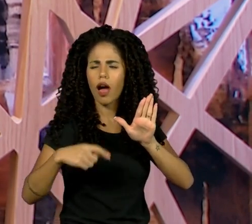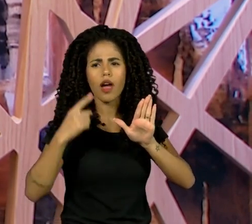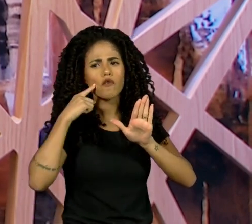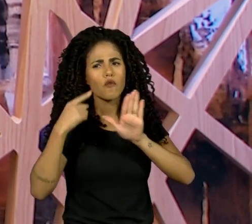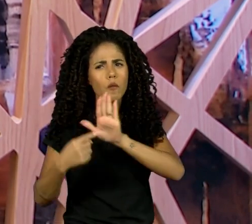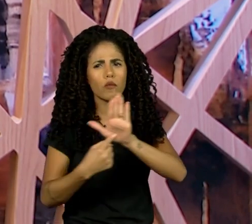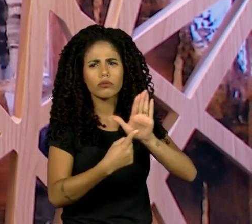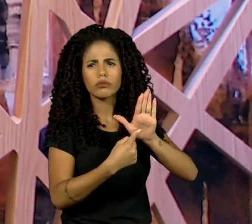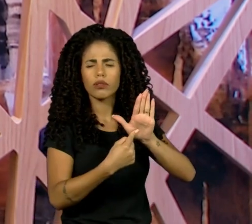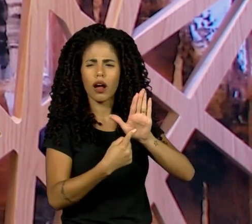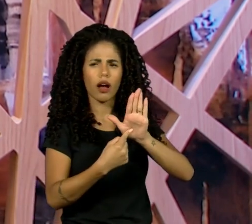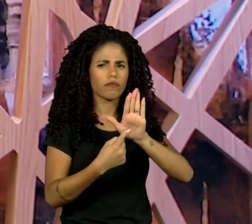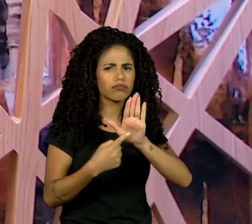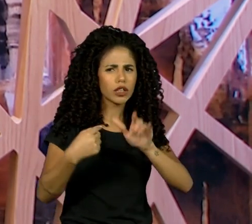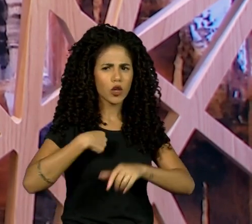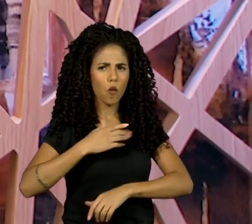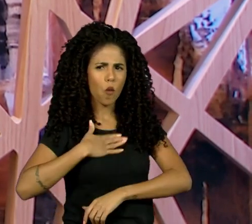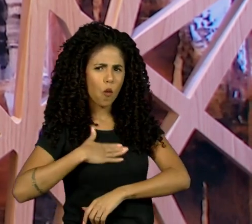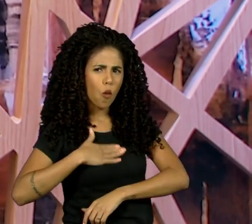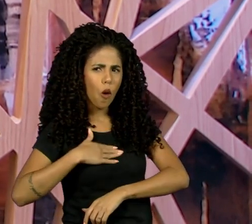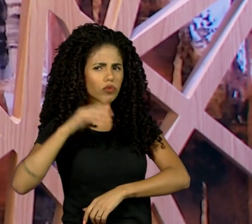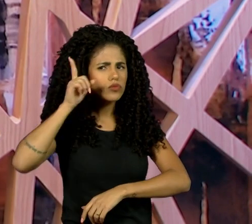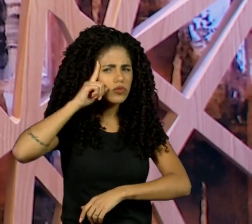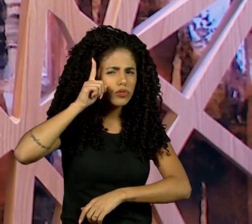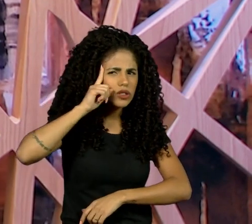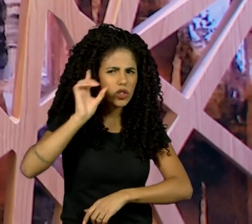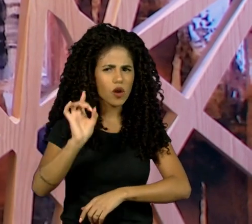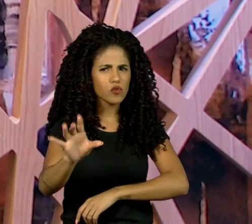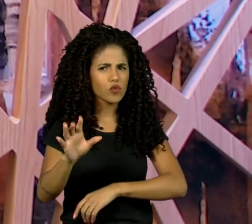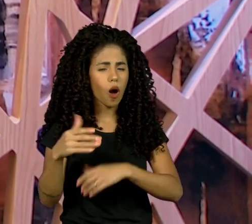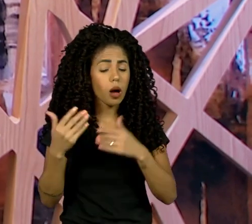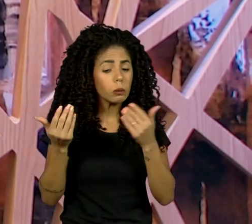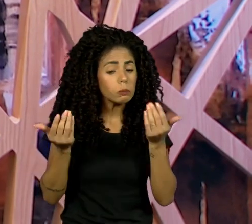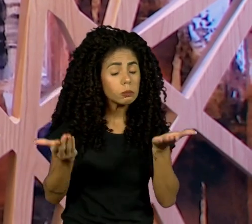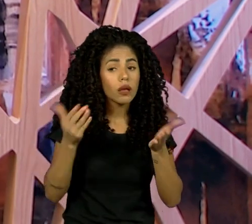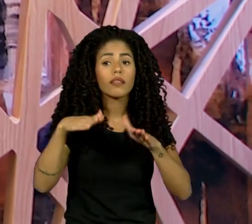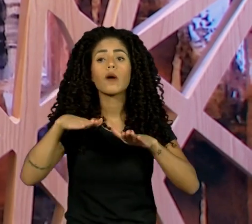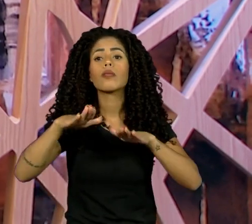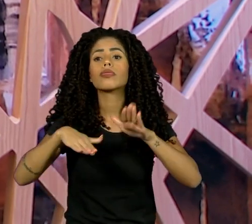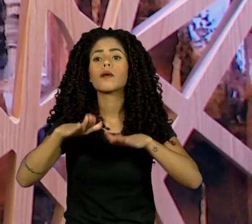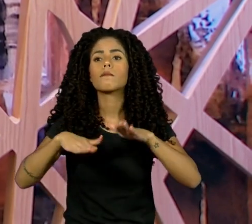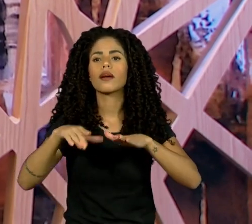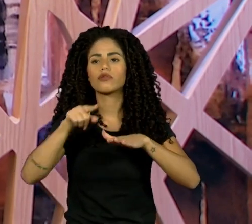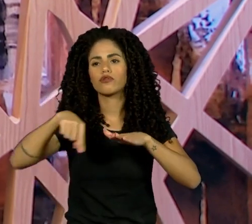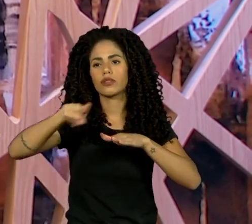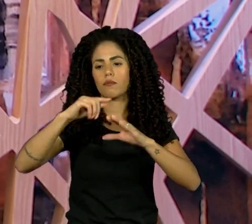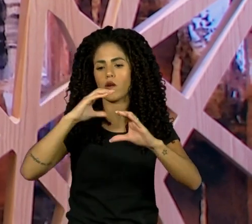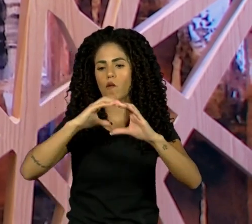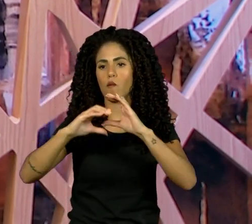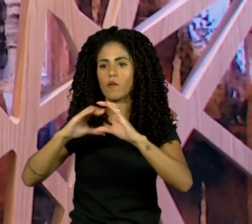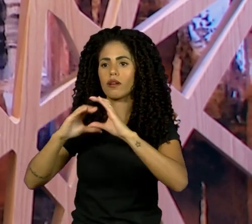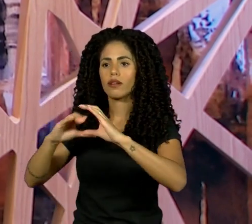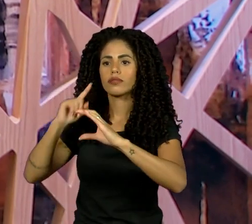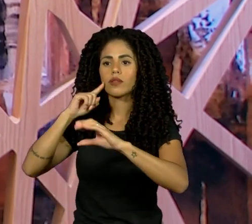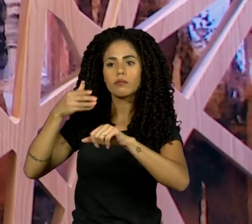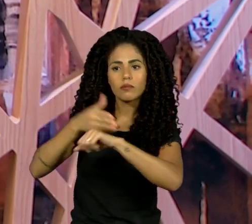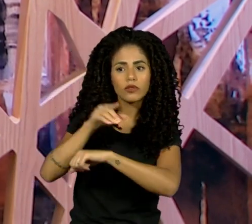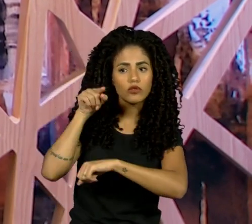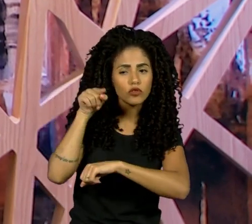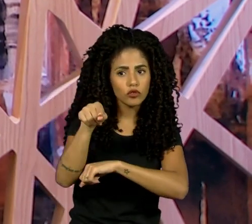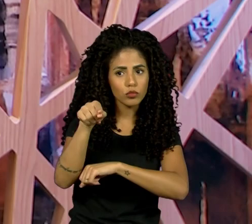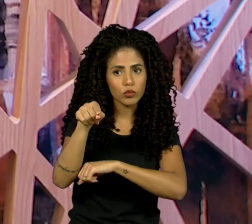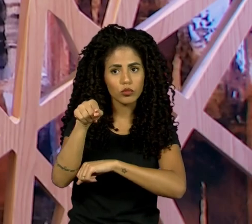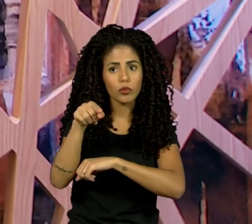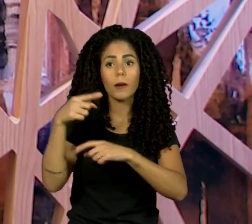mostrar só o que eu gosto de fazer no meu dia a dia? E eu acho que também depende de como que você vai comunicar com a marca a partir disso,